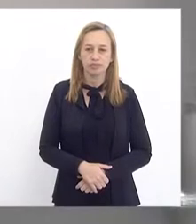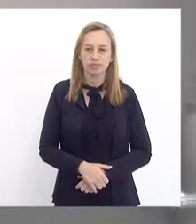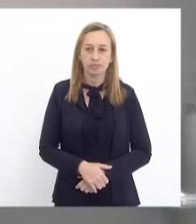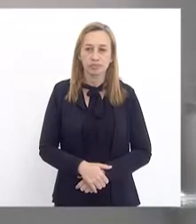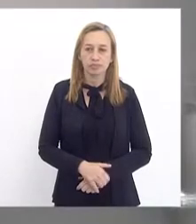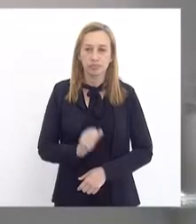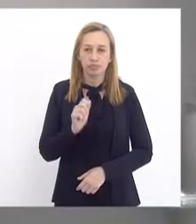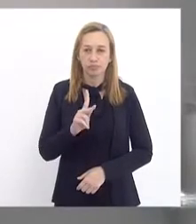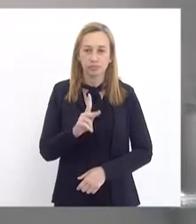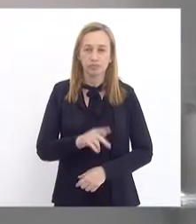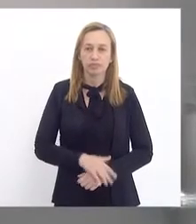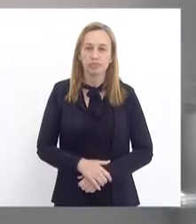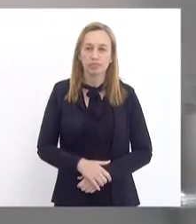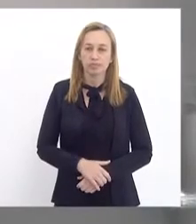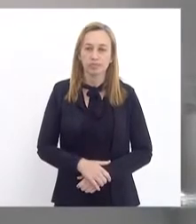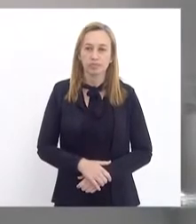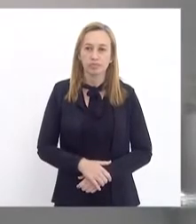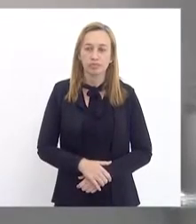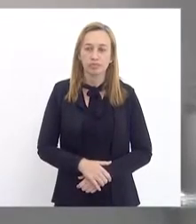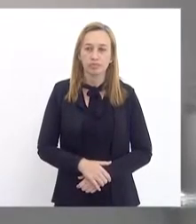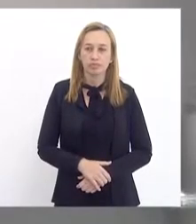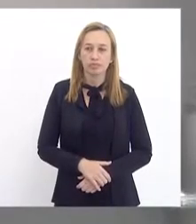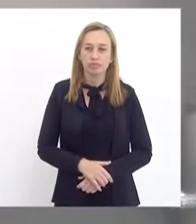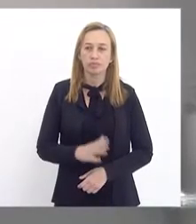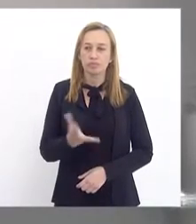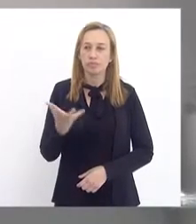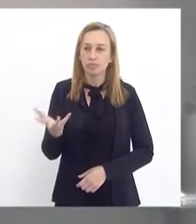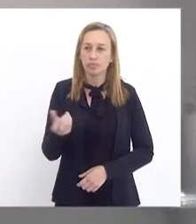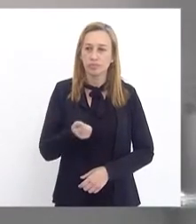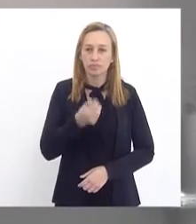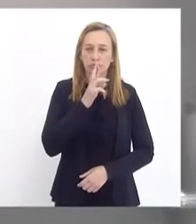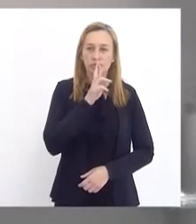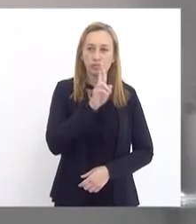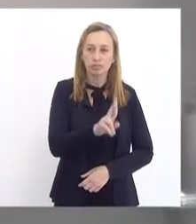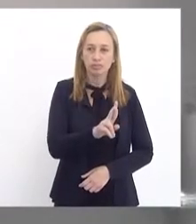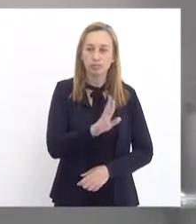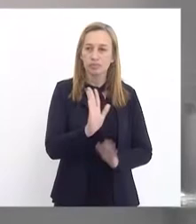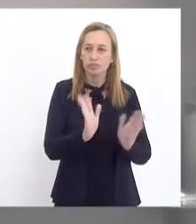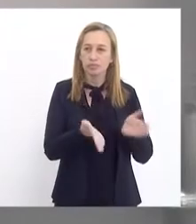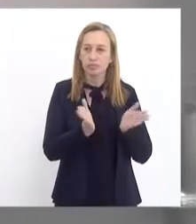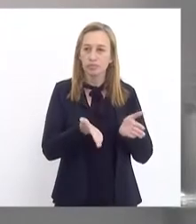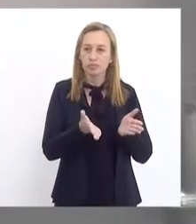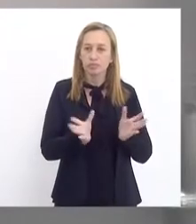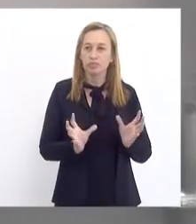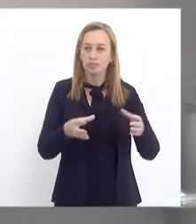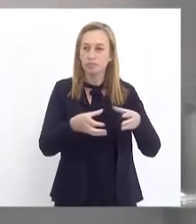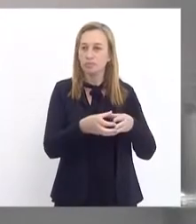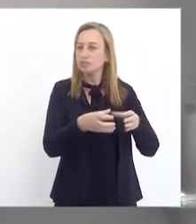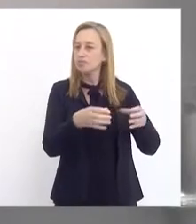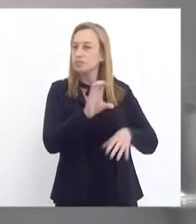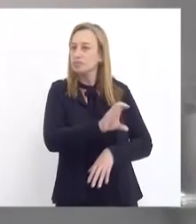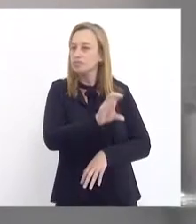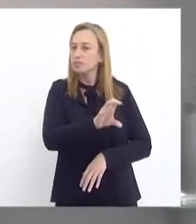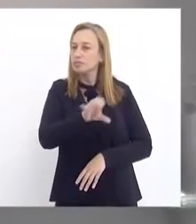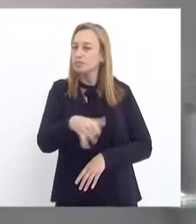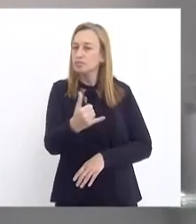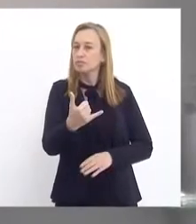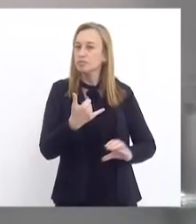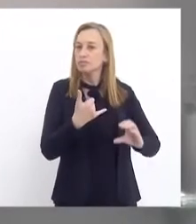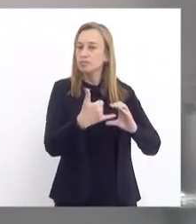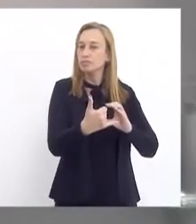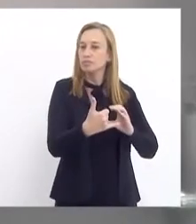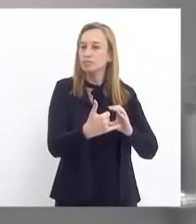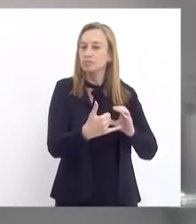Ok. Subimos agora. Recebemos uma resposta do INEA agora, foi para o grupo da CCJ, enviado pela nossa